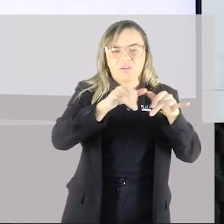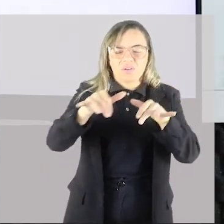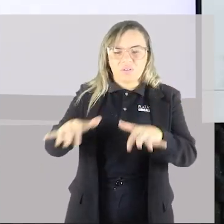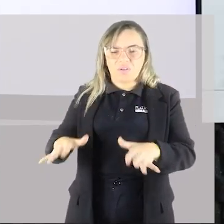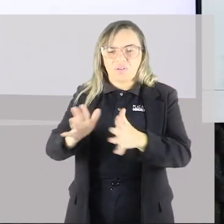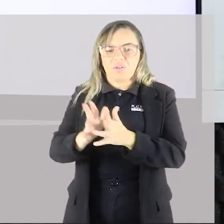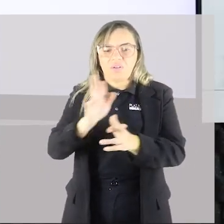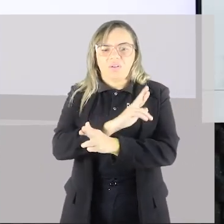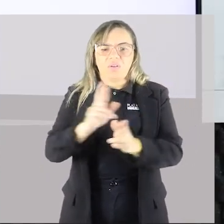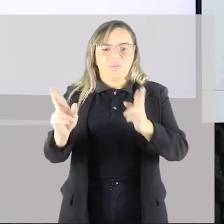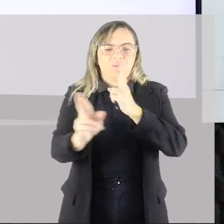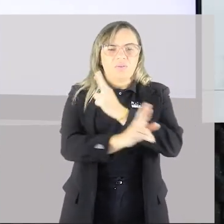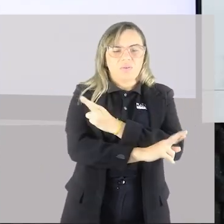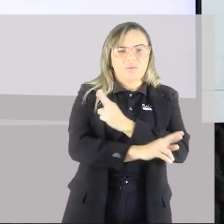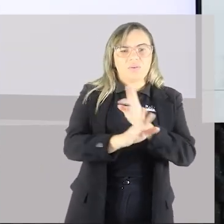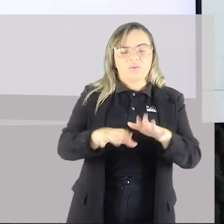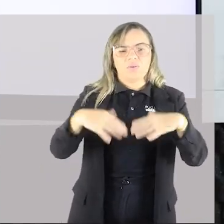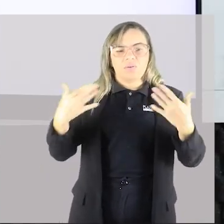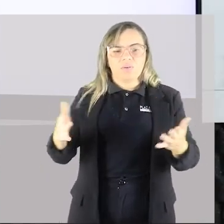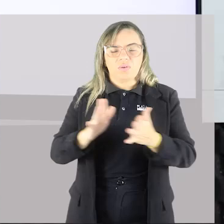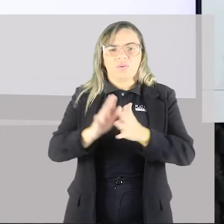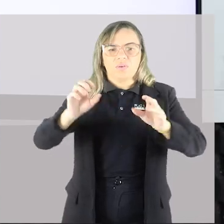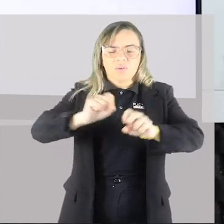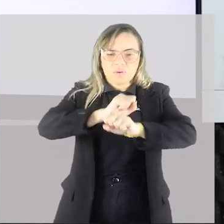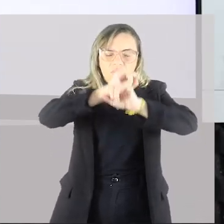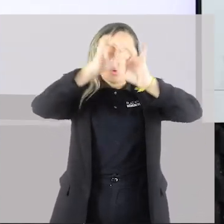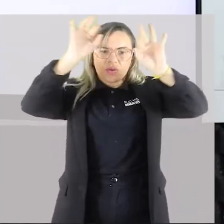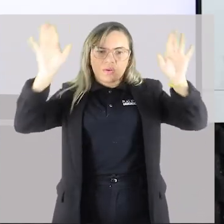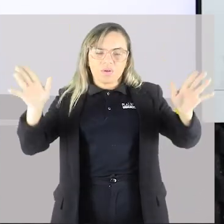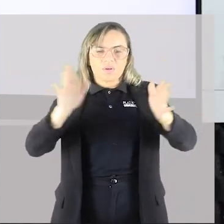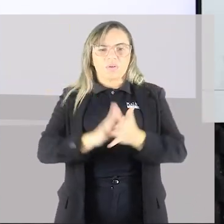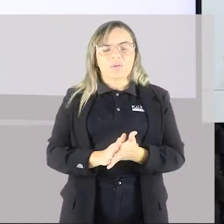ainda associada ao, claro, ao elemento